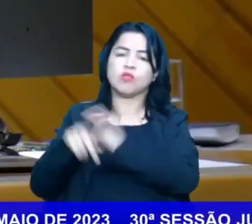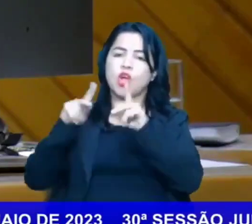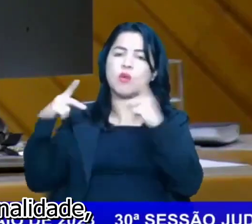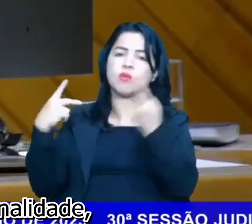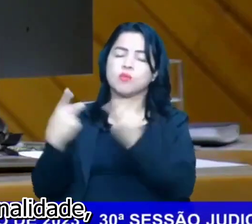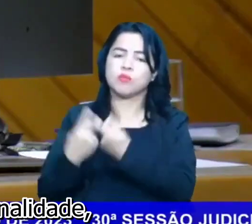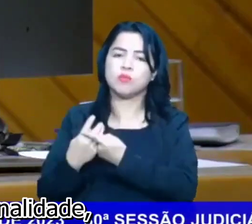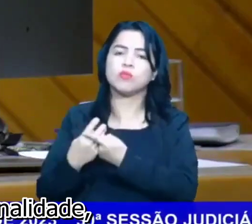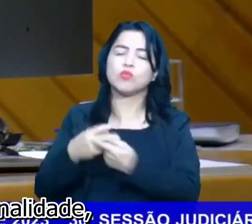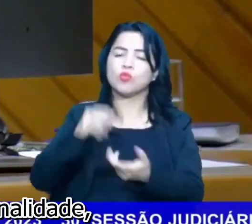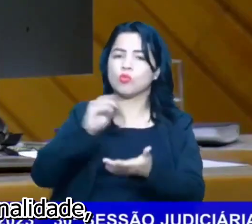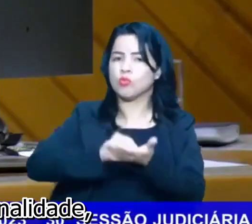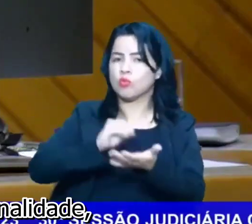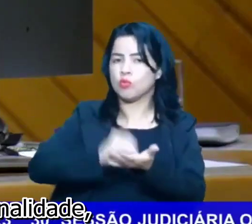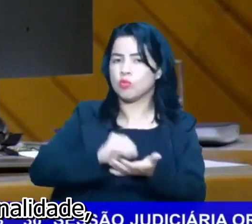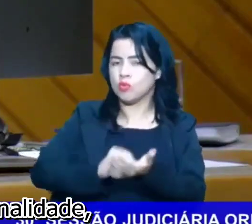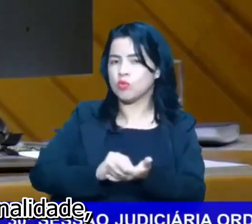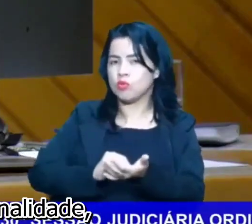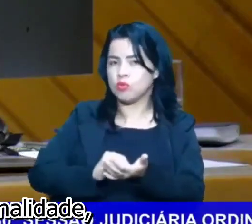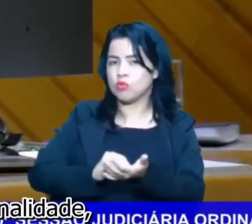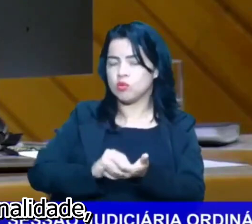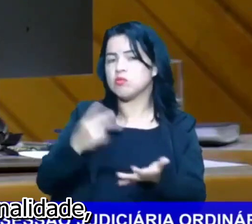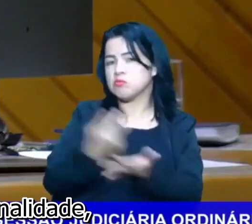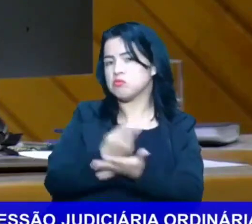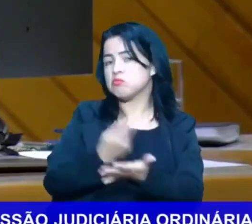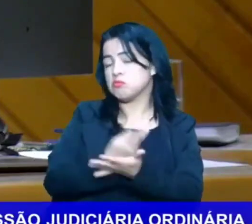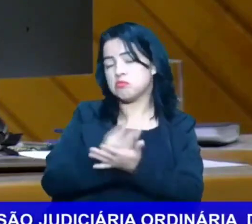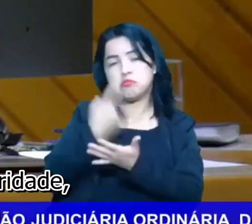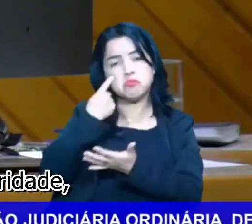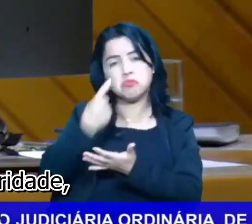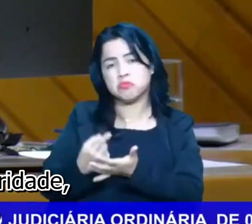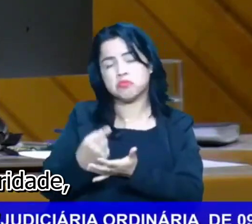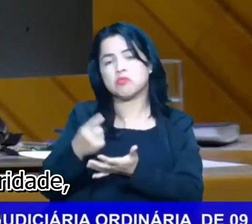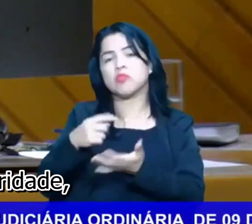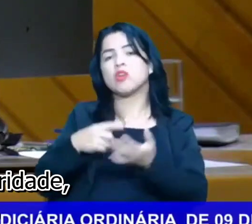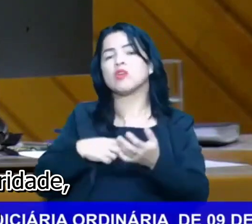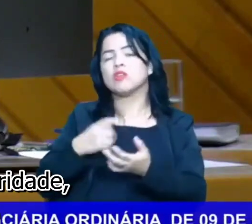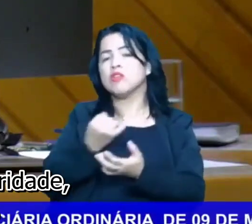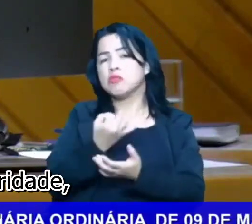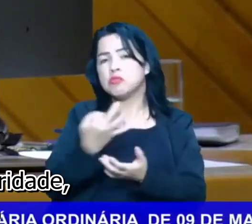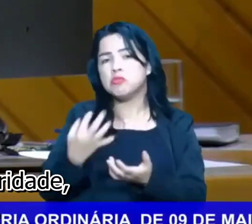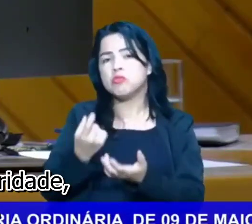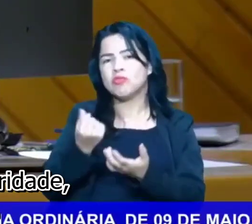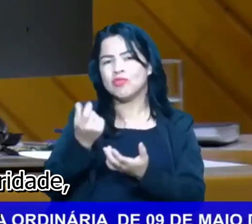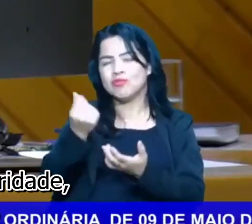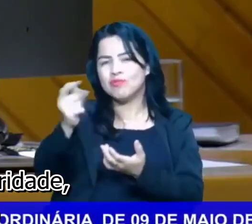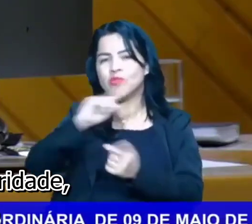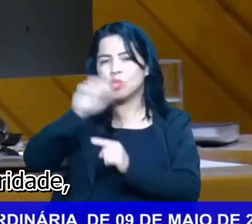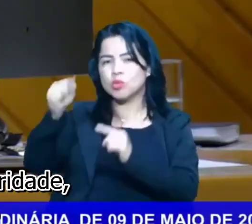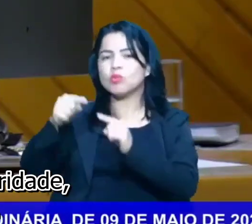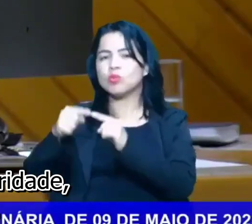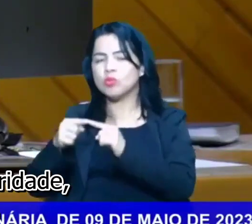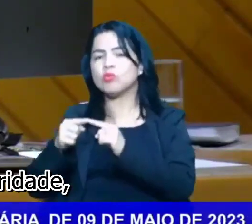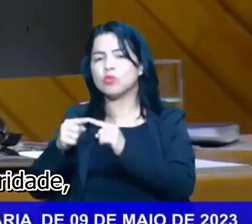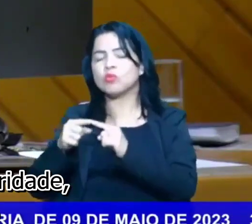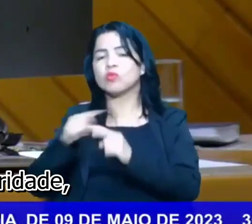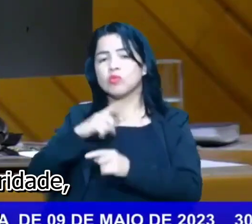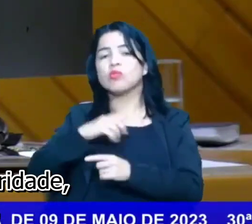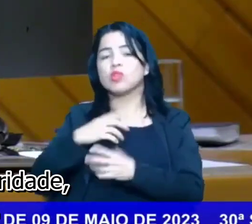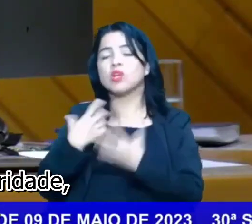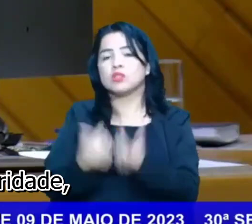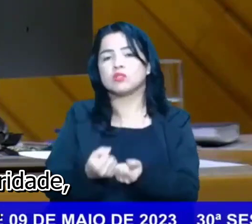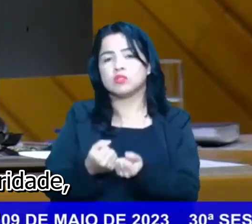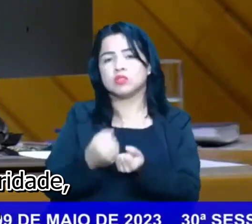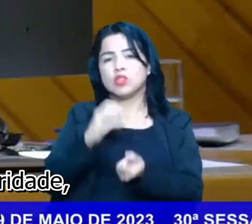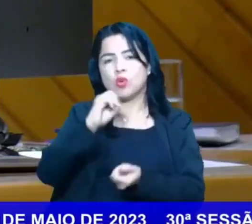candidato, ausência de indícios de fraude ou desvio de finalidade, valores compatíveis com o mercado, regularidade, aprovação das contas